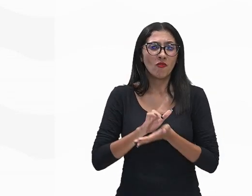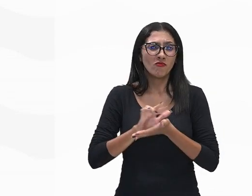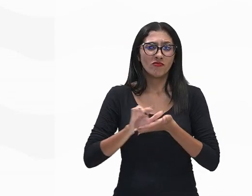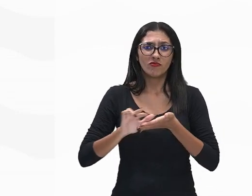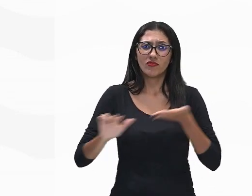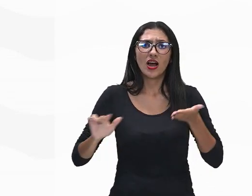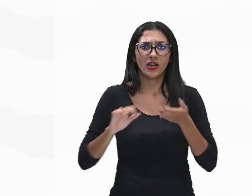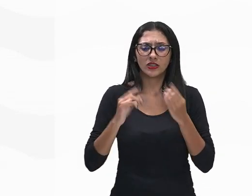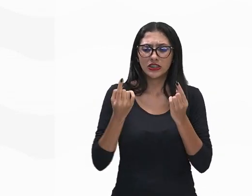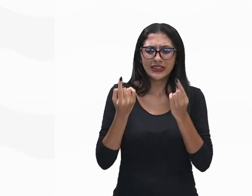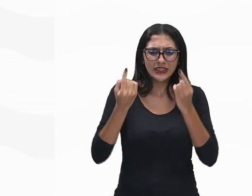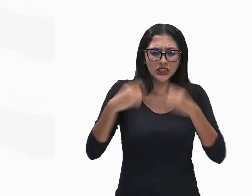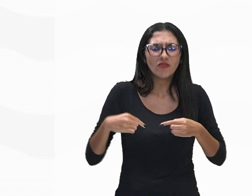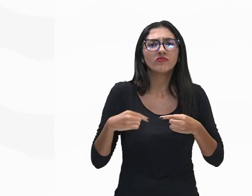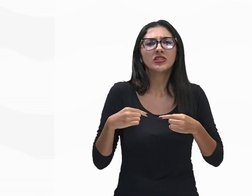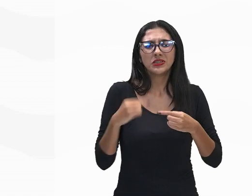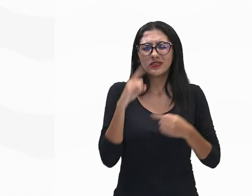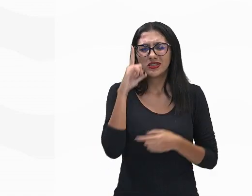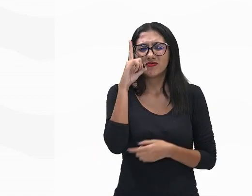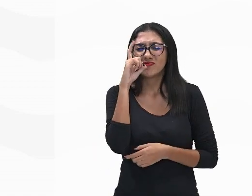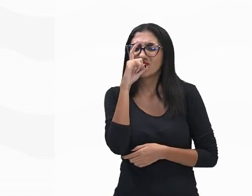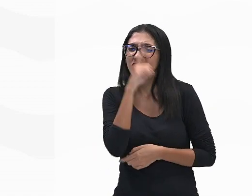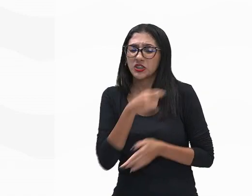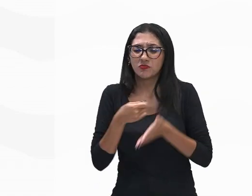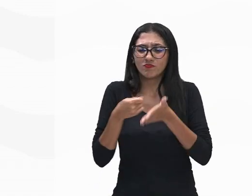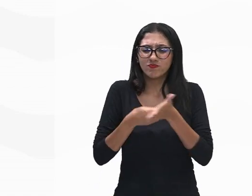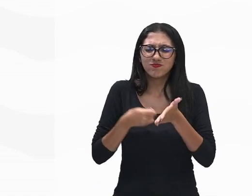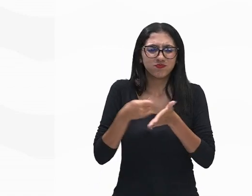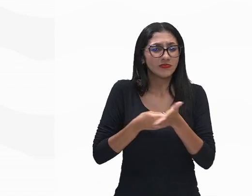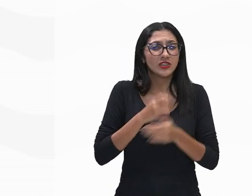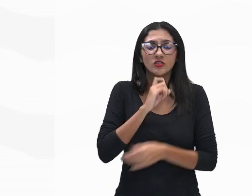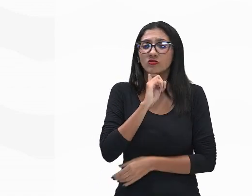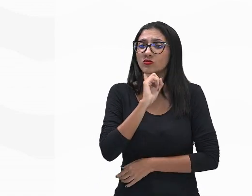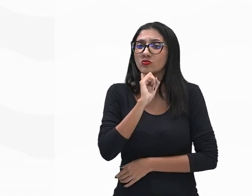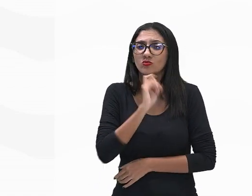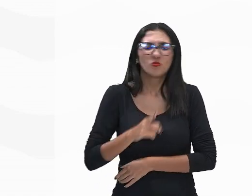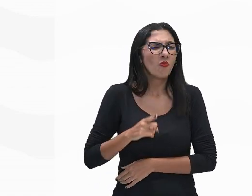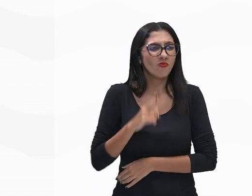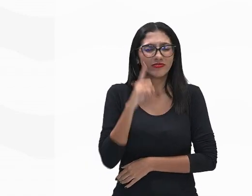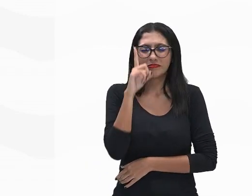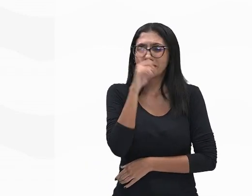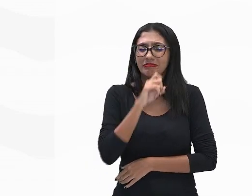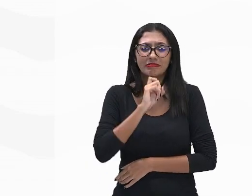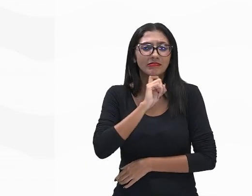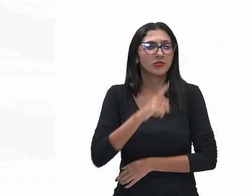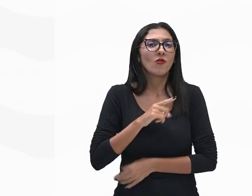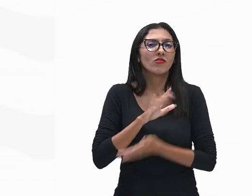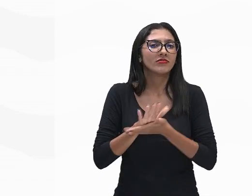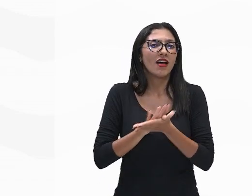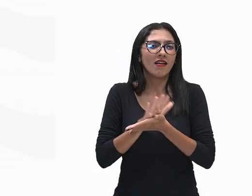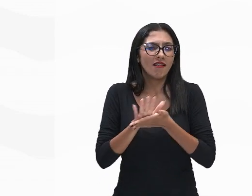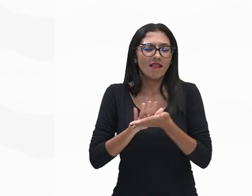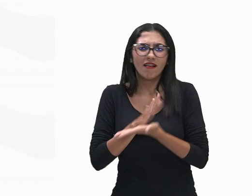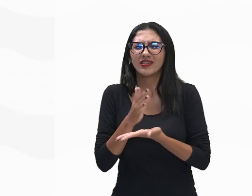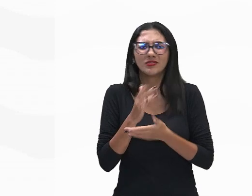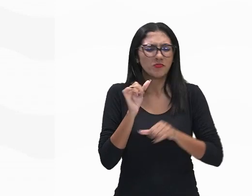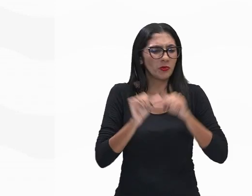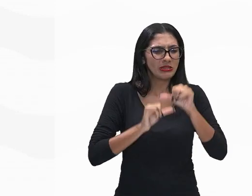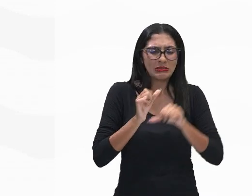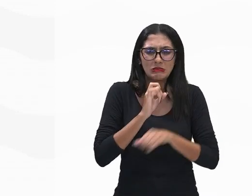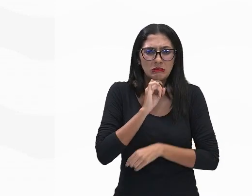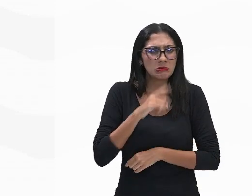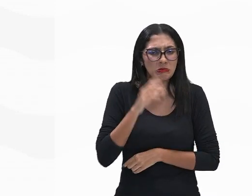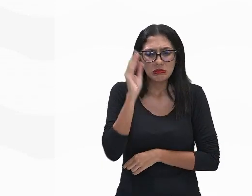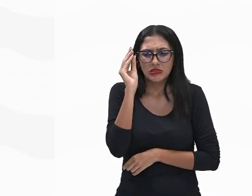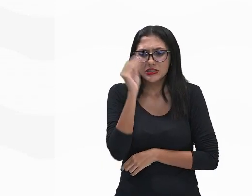ser desafiador e às vezes a gente achar que não vai conseguir passar por essas mudanças, a gente